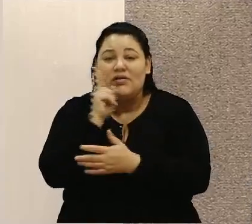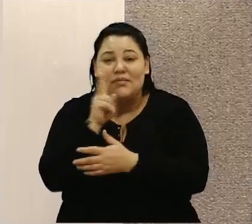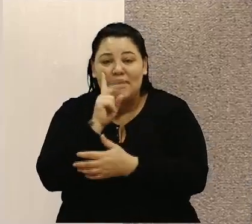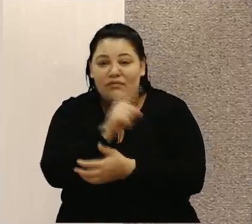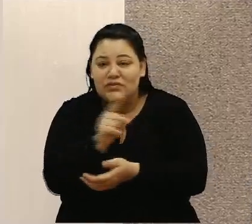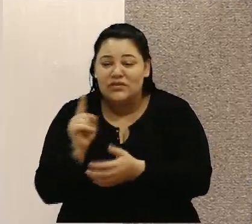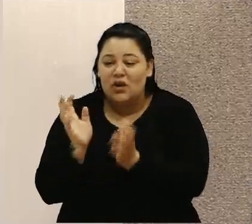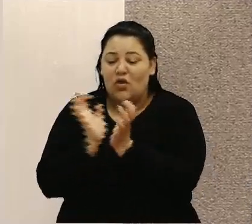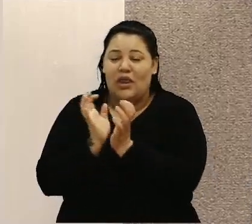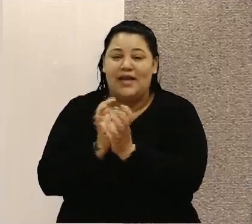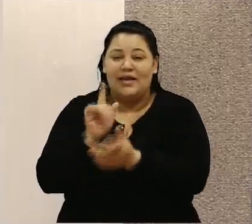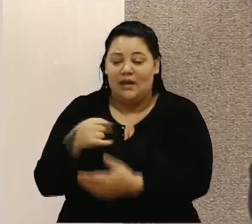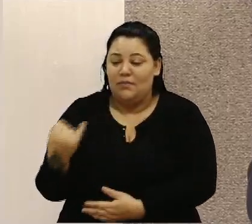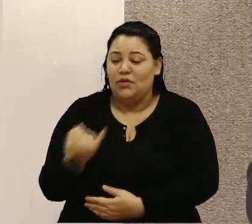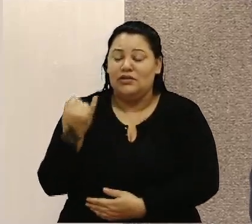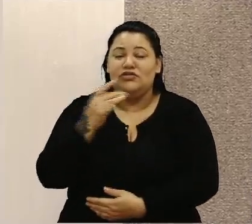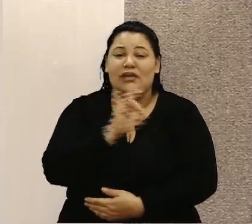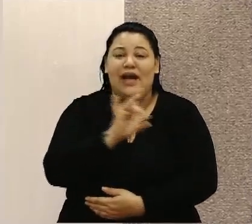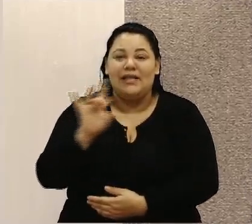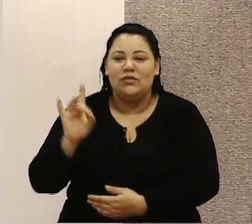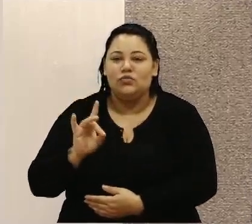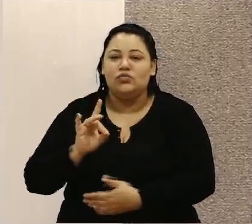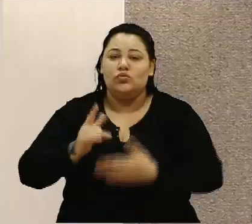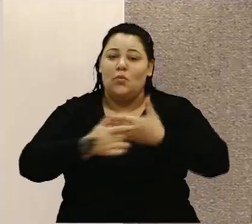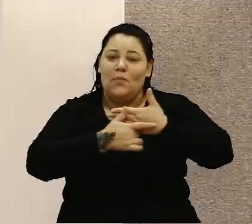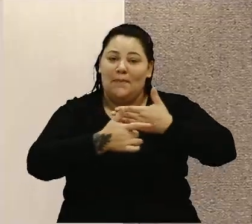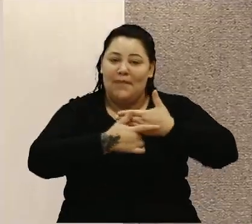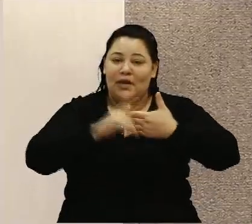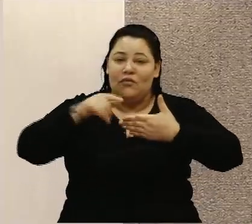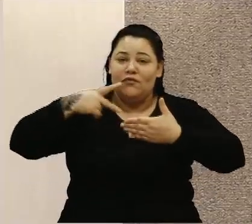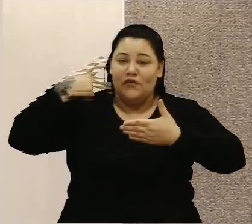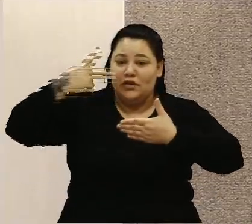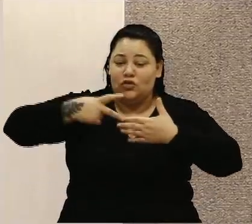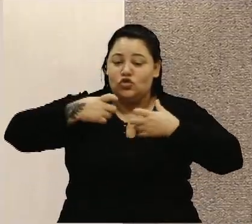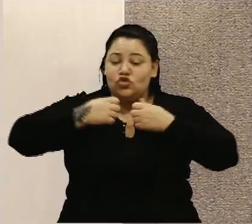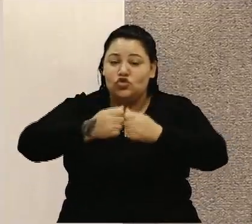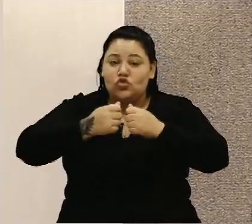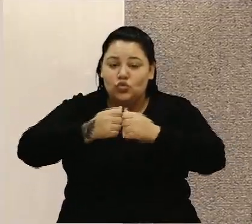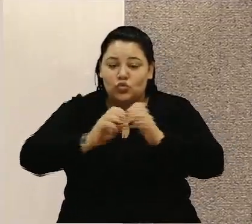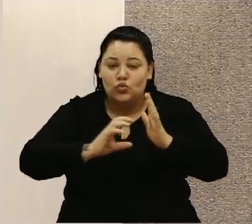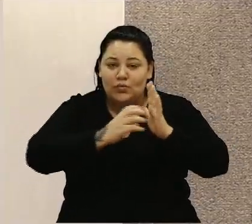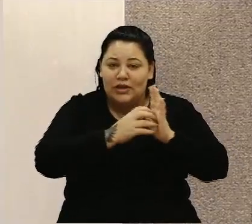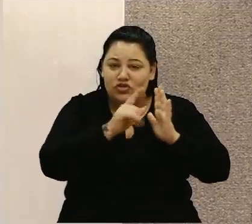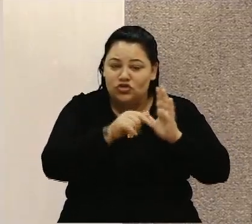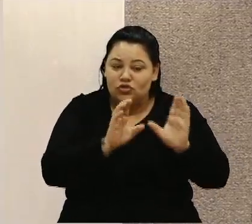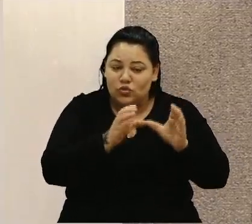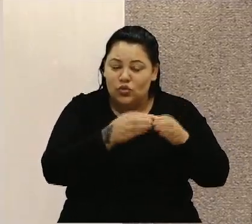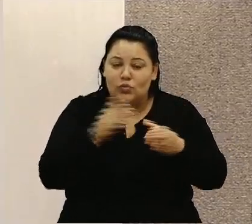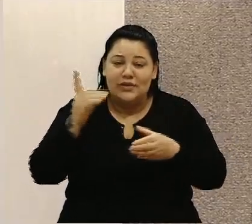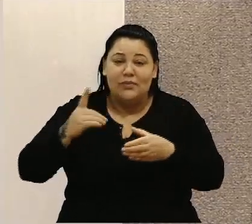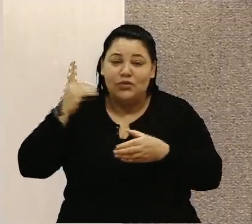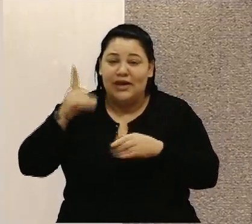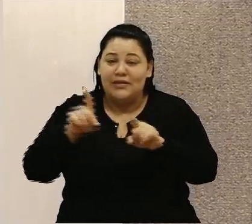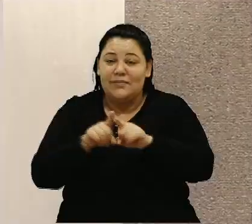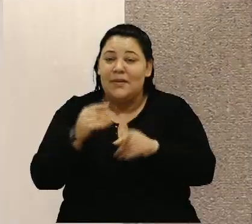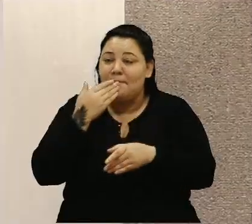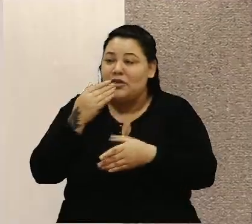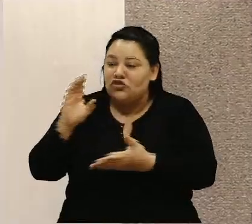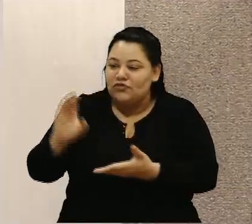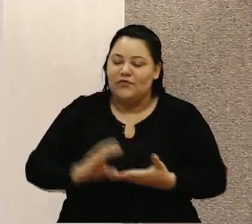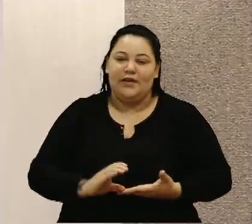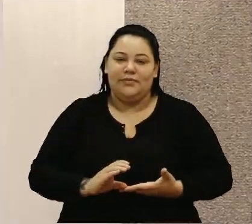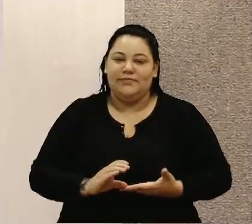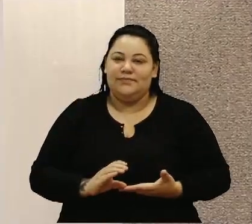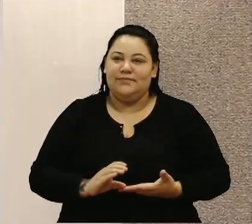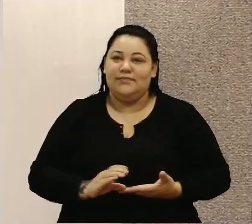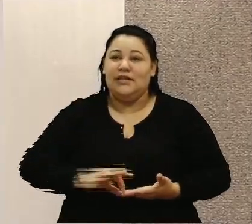aos colegas da importância de cada um de nós, enquanto vereadores, nos mobilizarmos juntos às nossas bases, juntos aos nossos deputados e solicitar esse aporte. Caxias